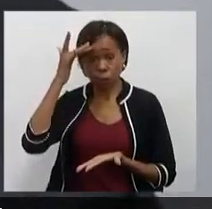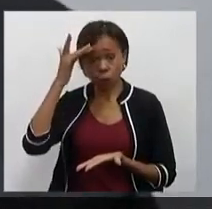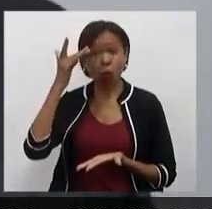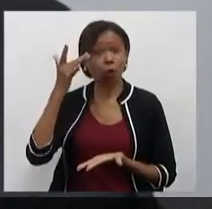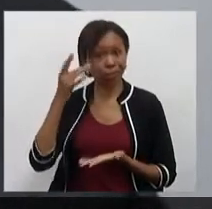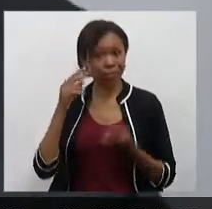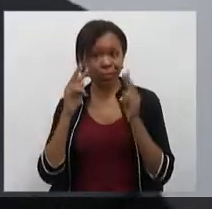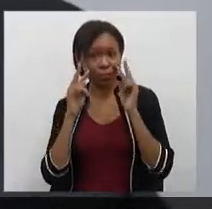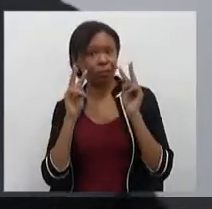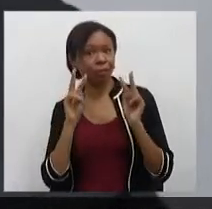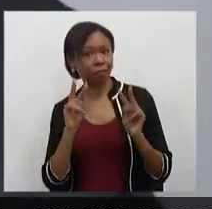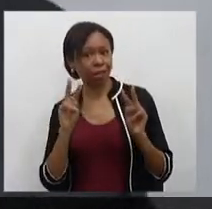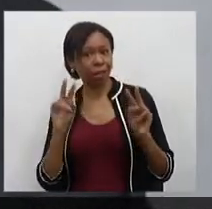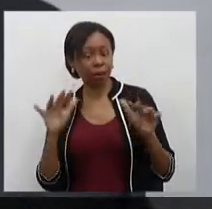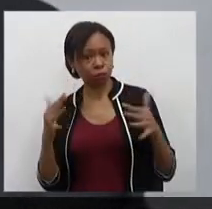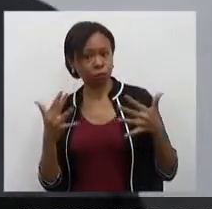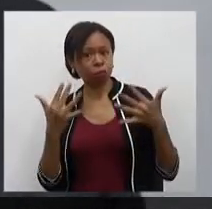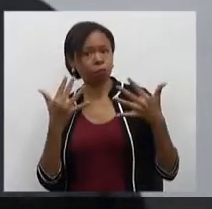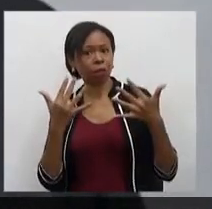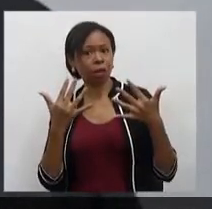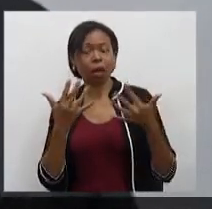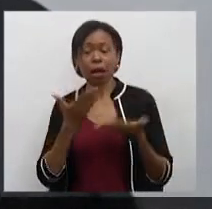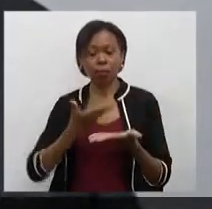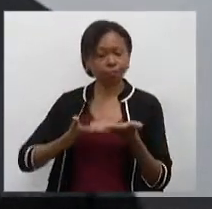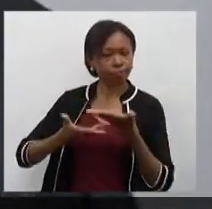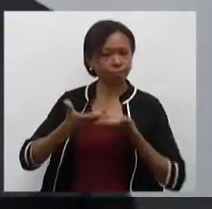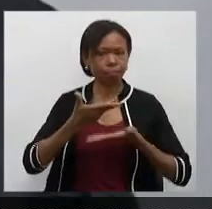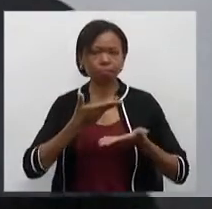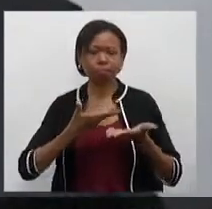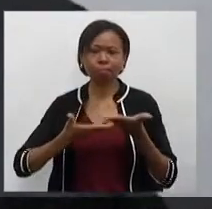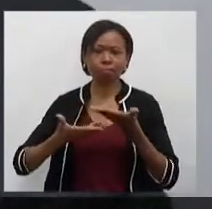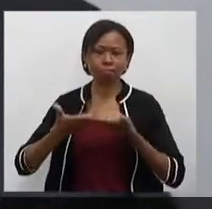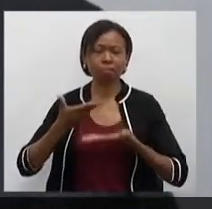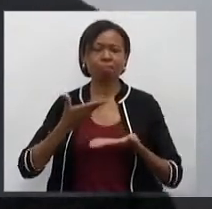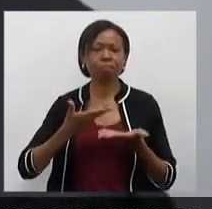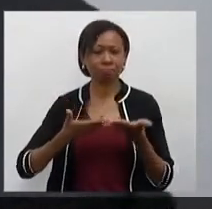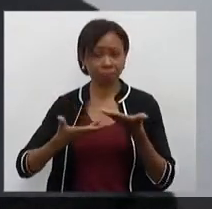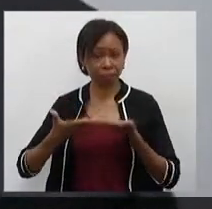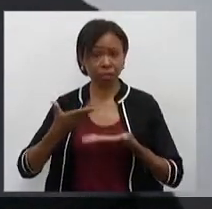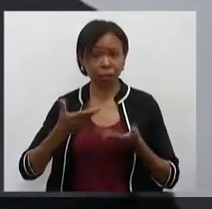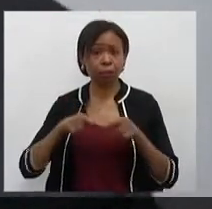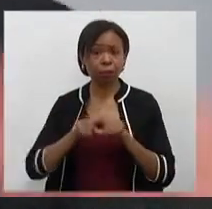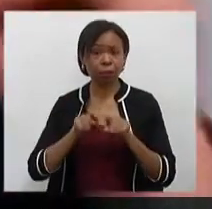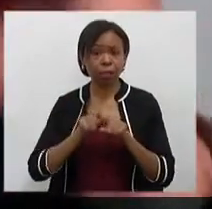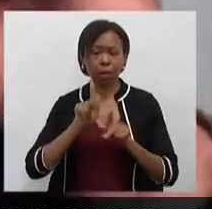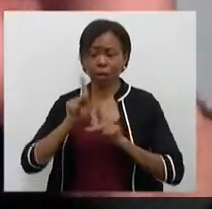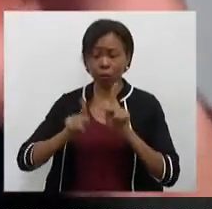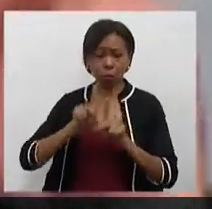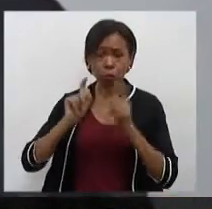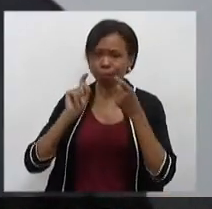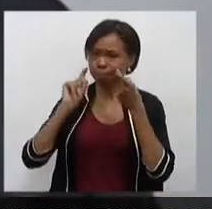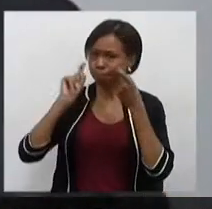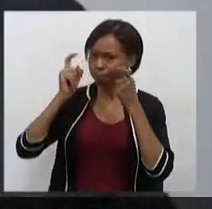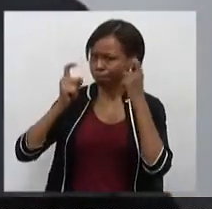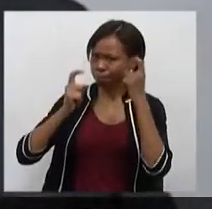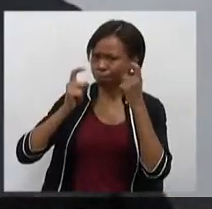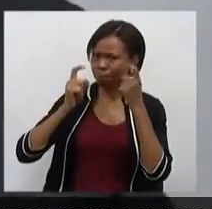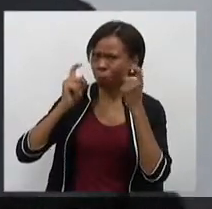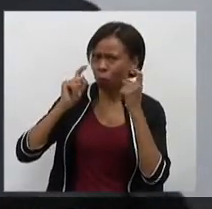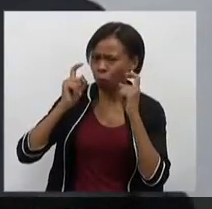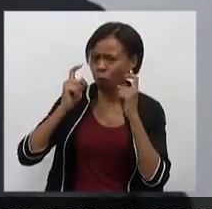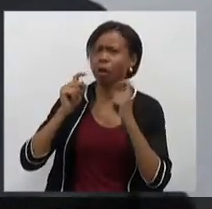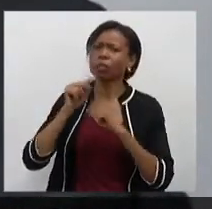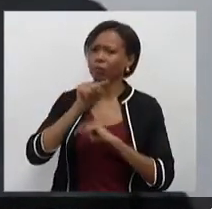muito feliz pela interação, pela preocupação das pessoas, especialmente aquelas que são